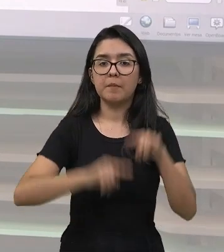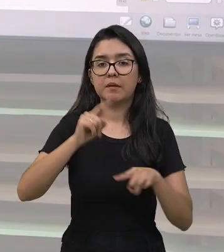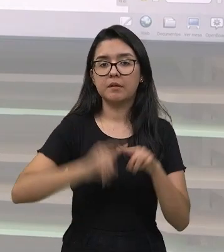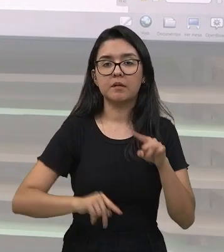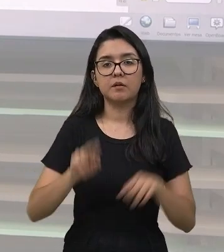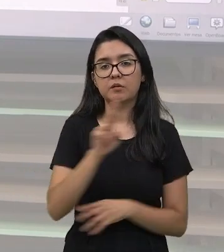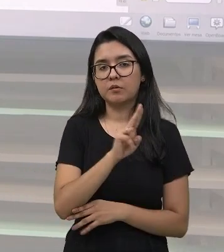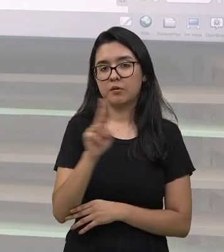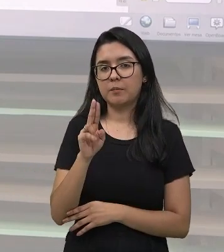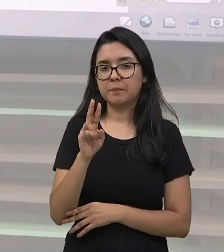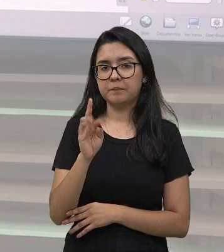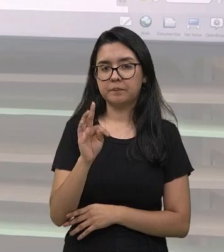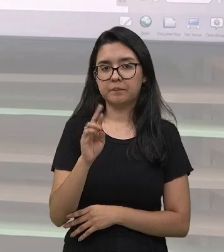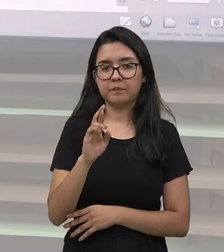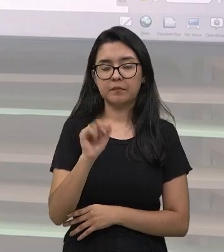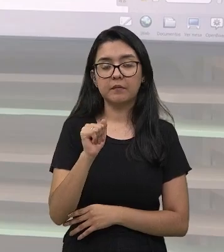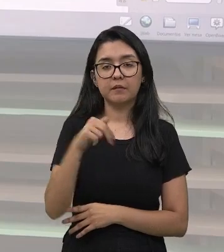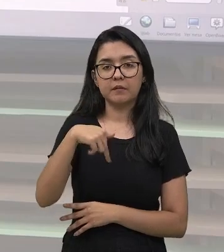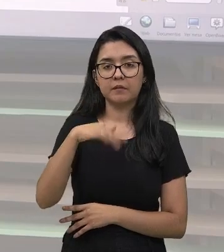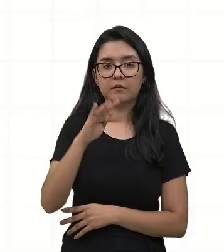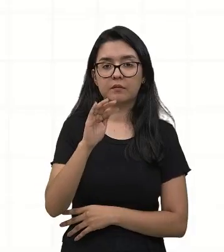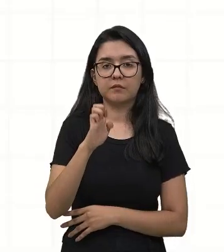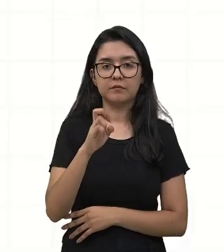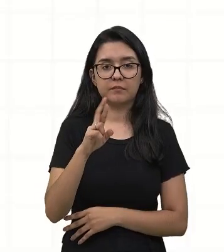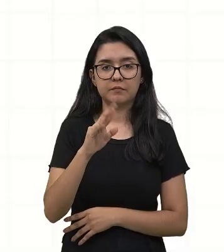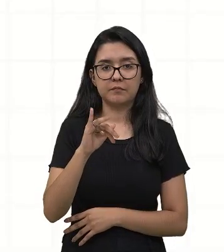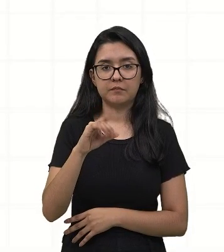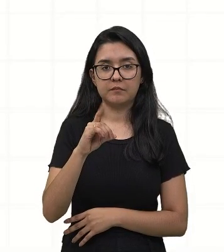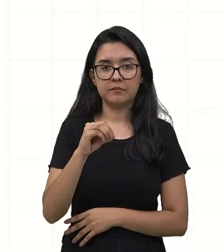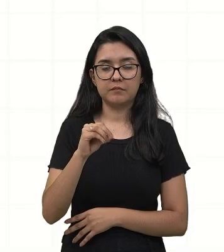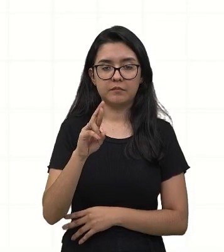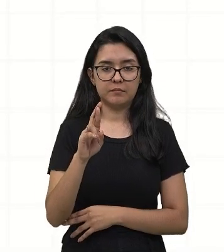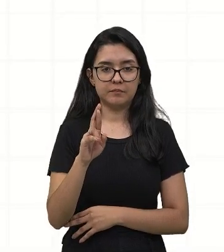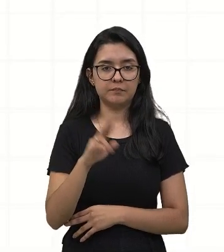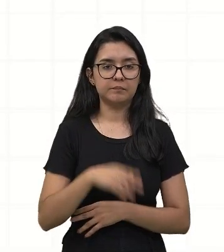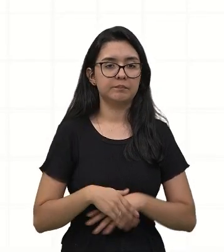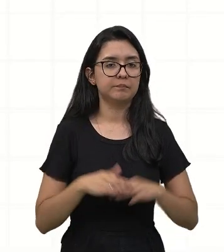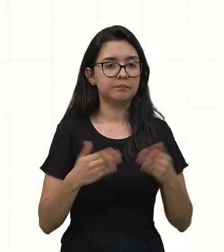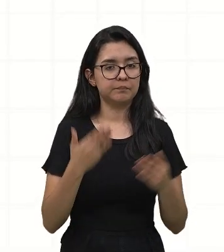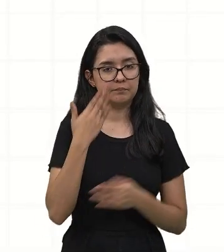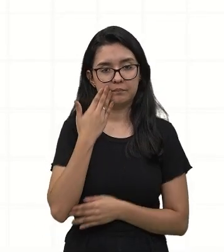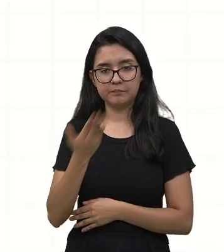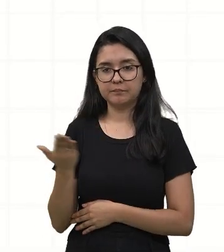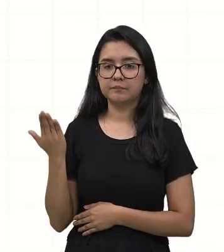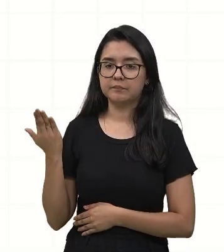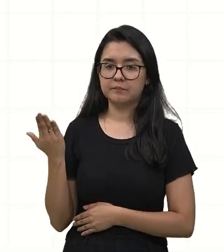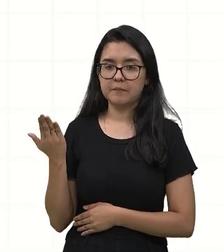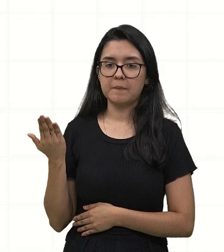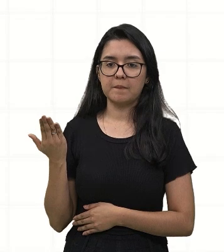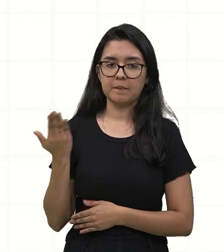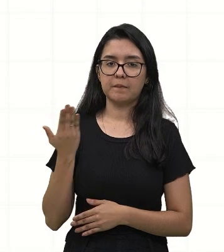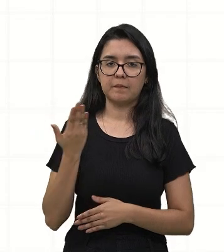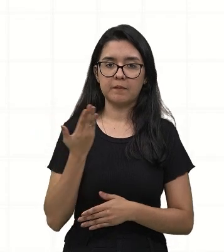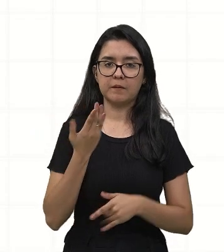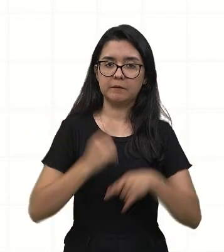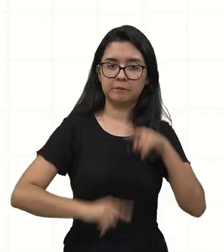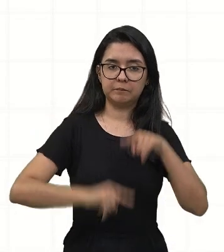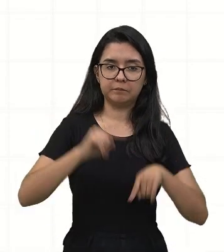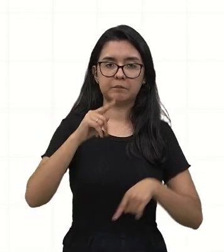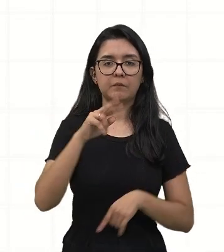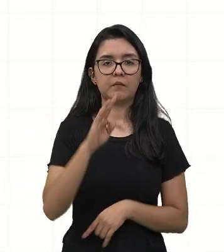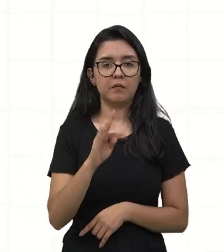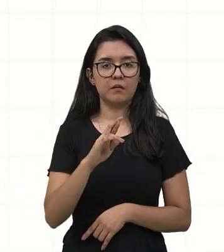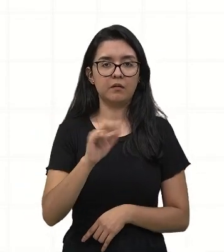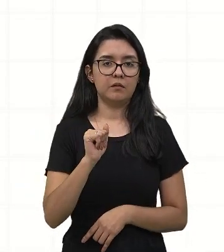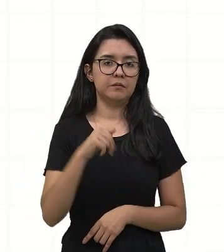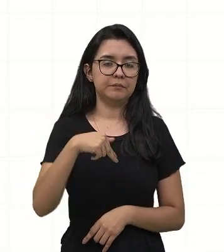nós chamamos de transferidor. Acompanha só aqui, ó. Temos aqui na tela, aqui, ó, um transferidor, a